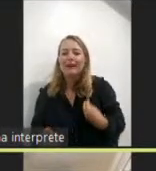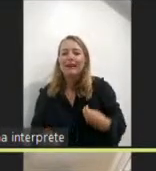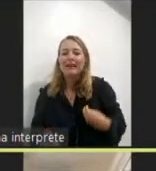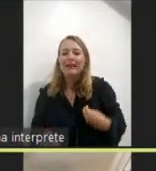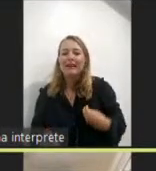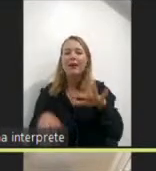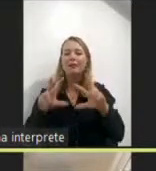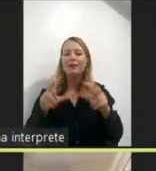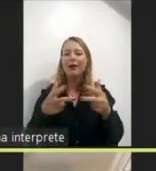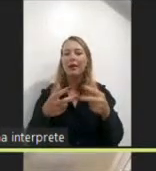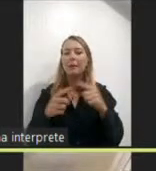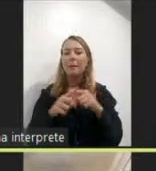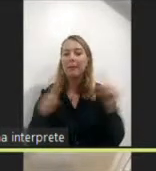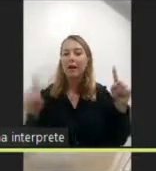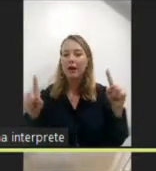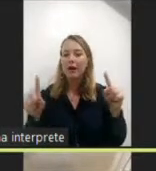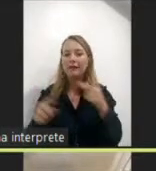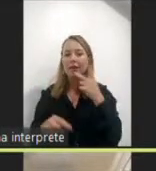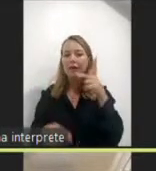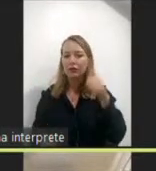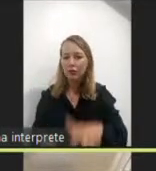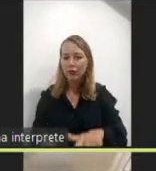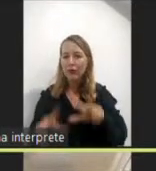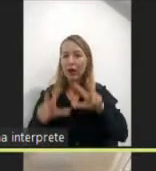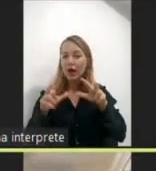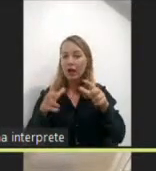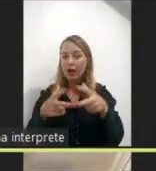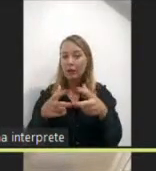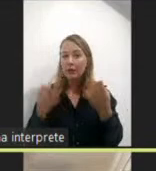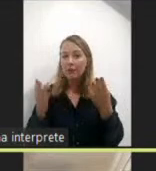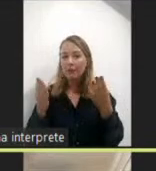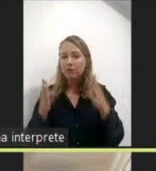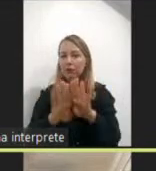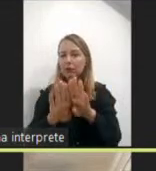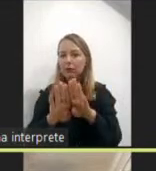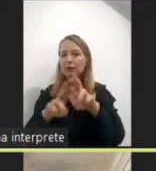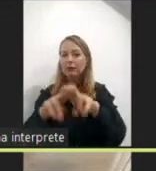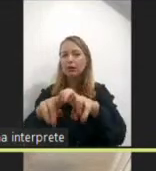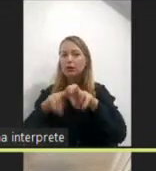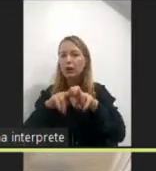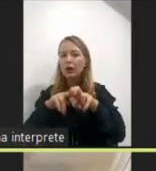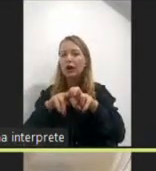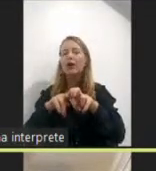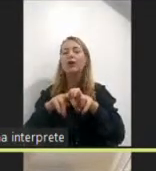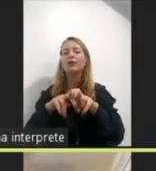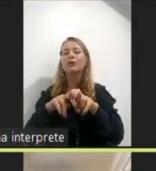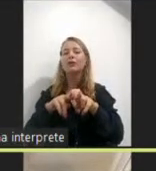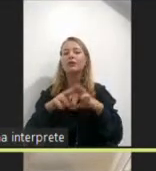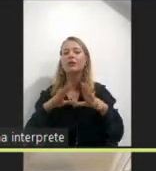mas, repito, a Câmara está fechada por motivos sanitários.